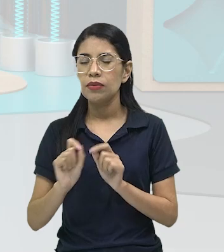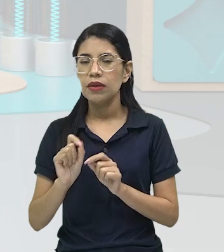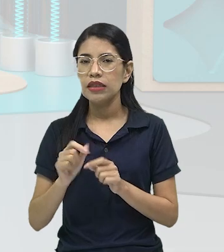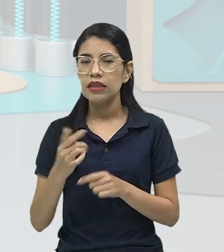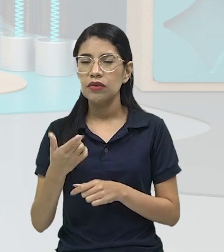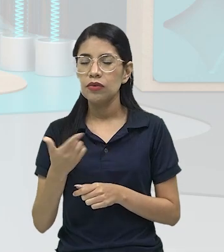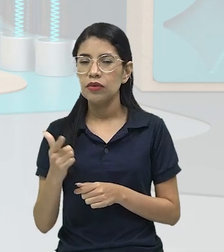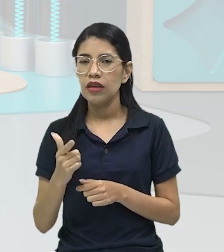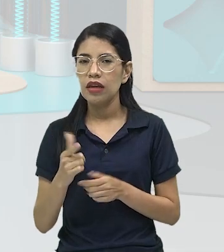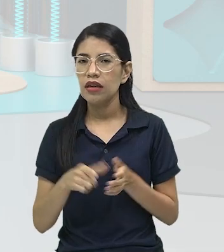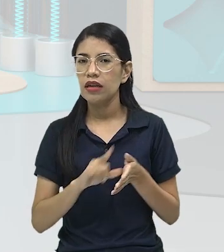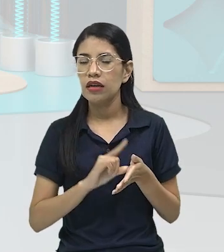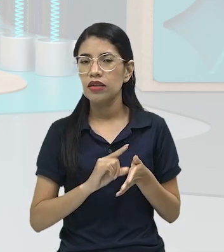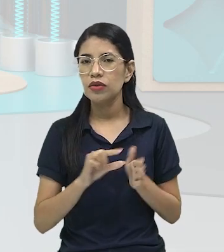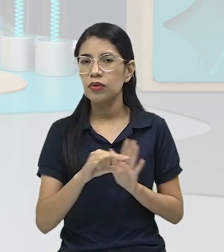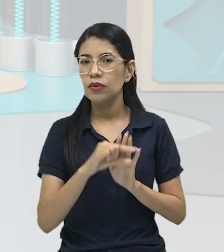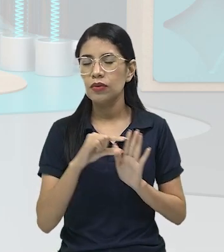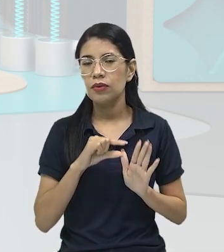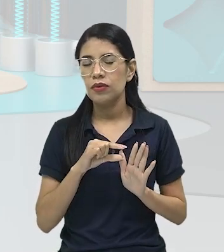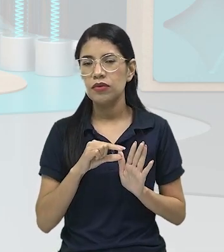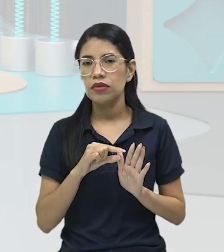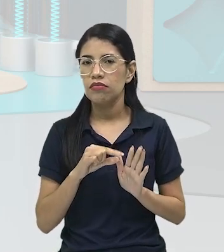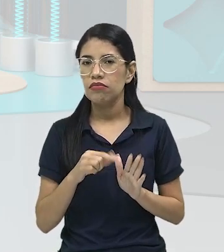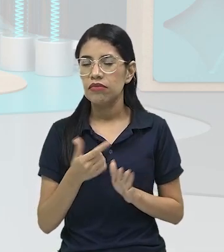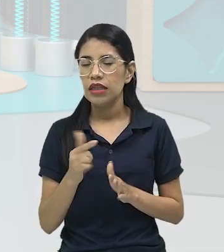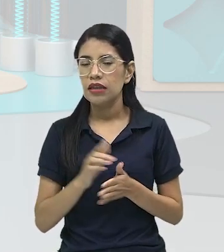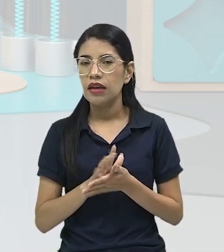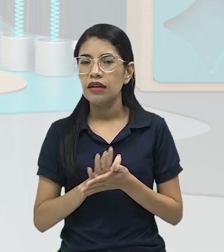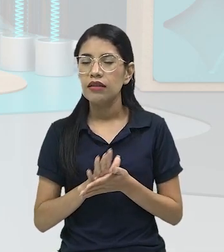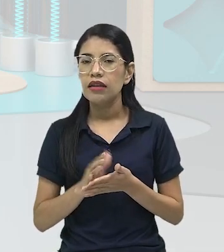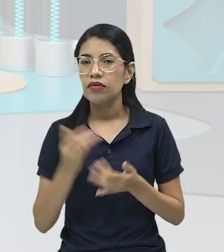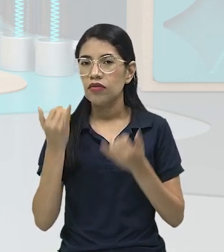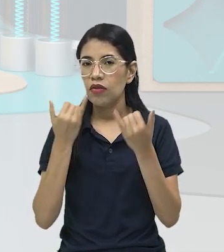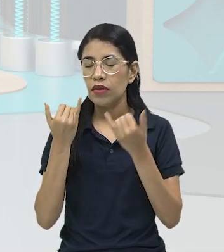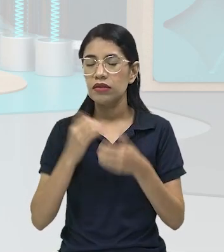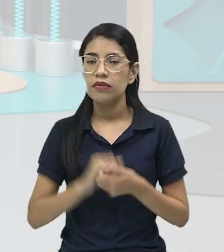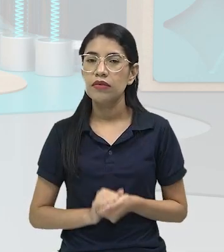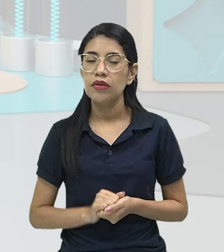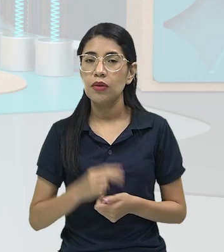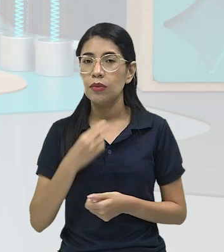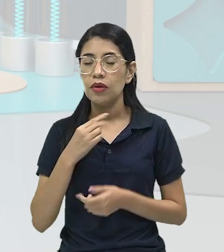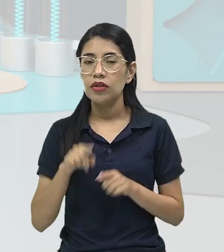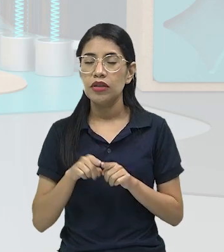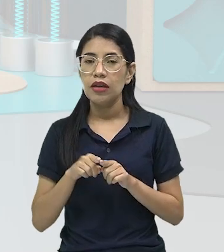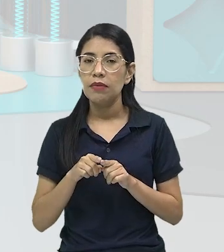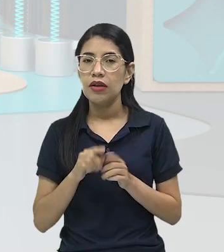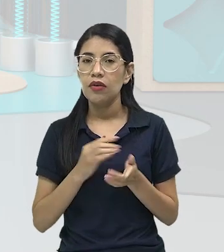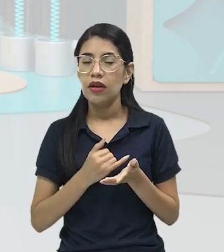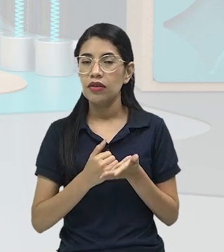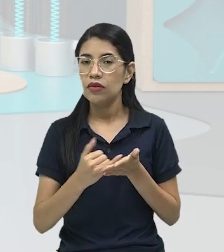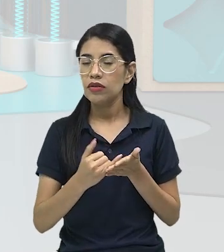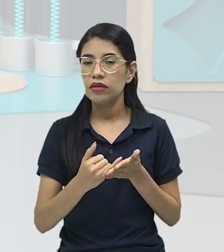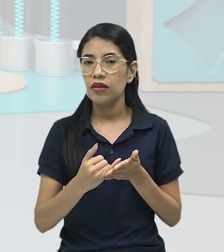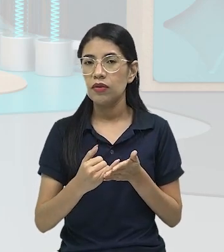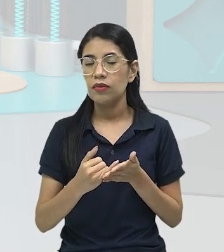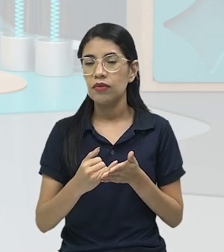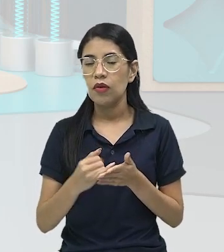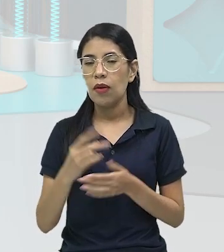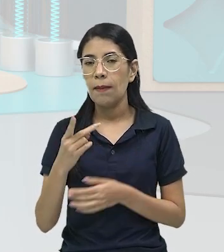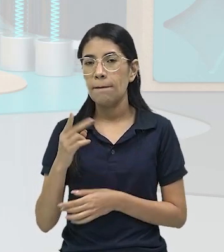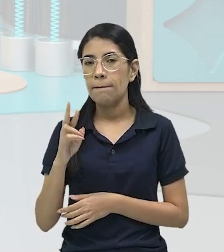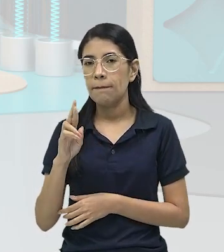se não teve um primeiramente num parágrafo anterior. E você não pode começar a sua introdução com primeiramente se não teve parte nenhuma